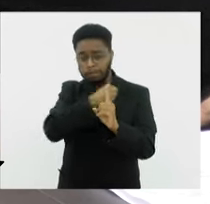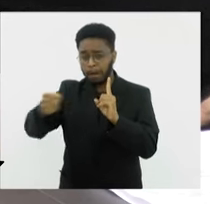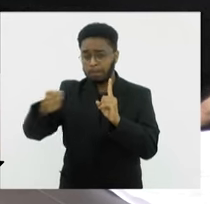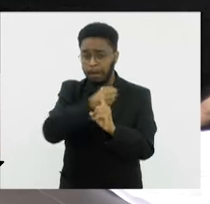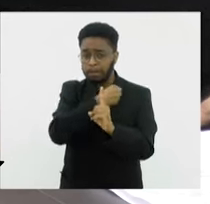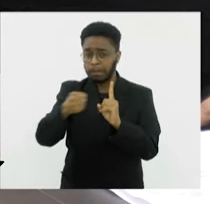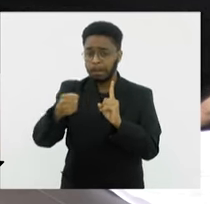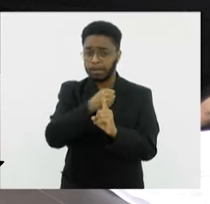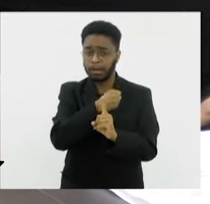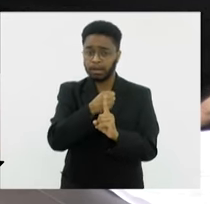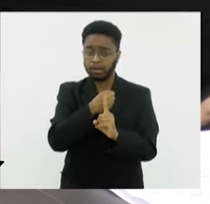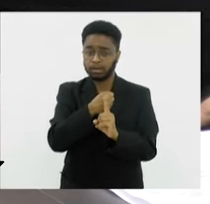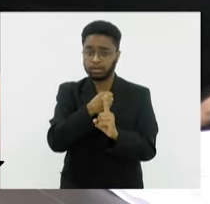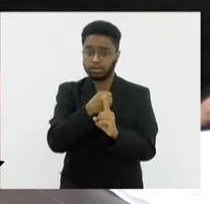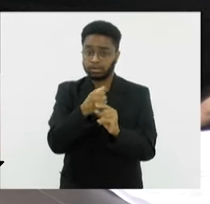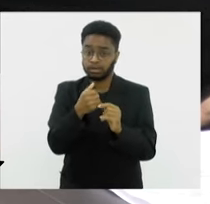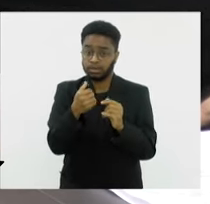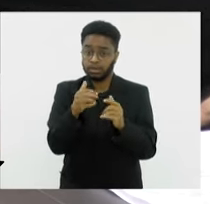marido